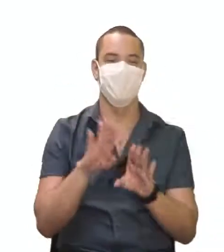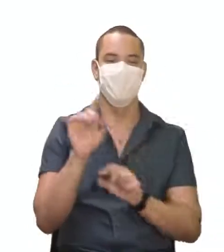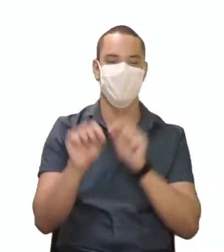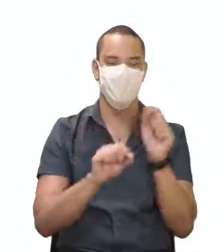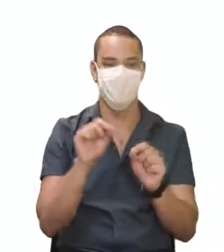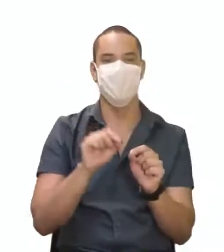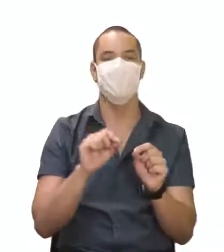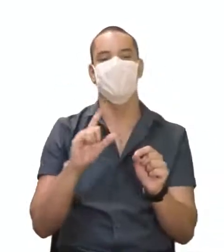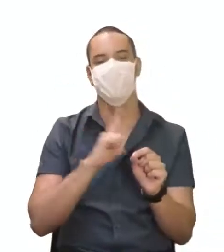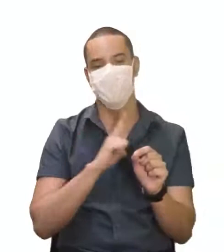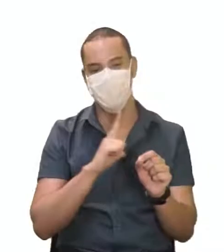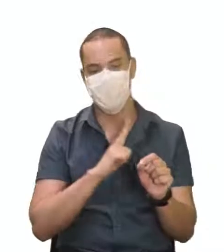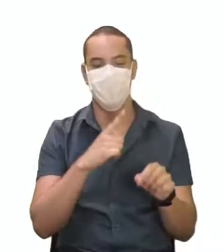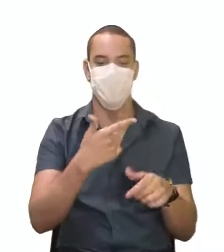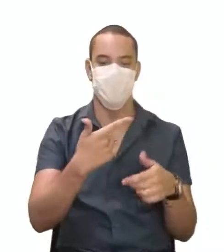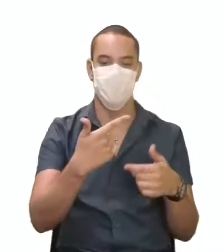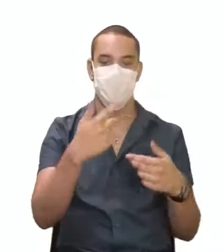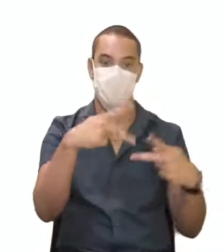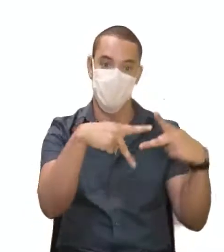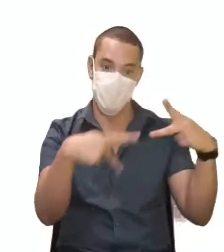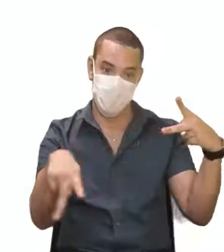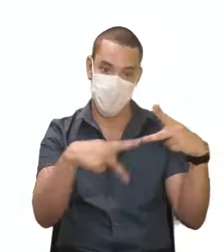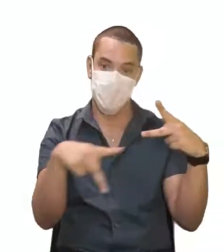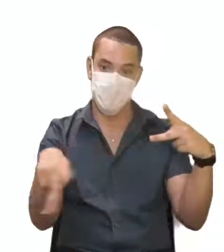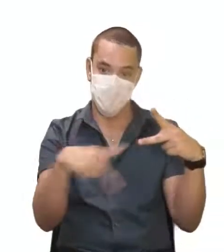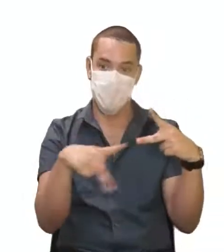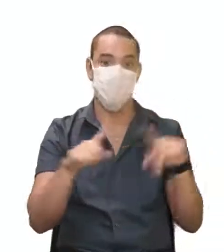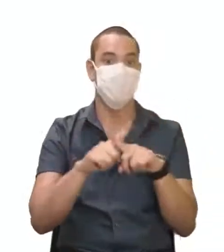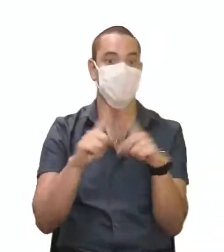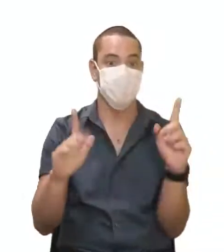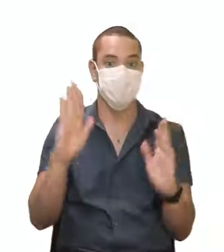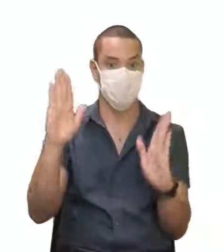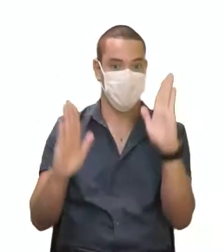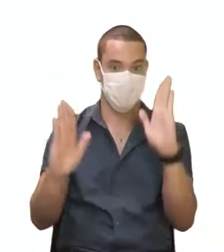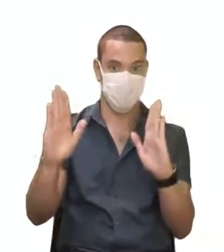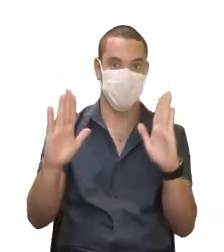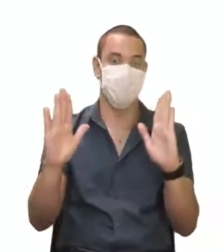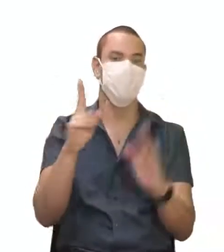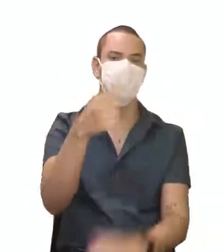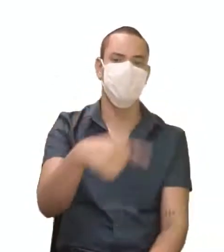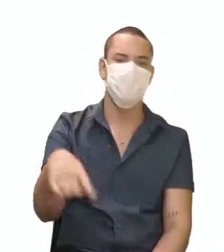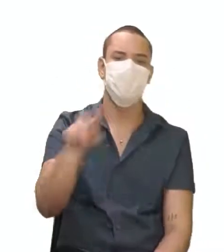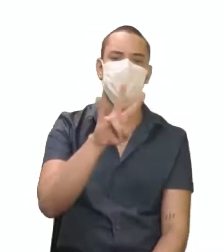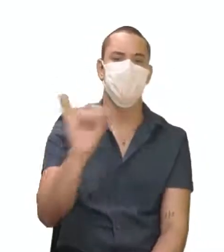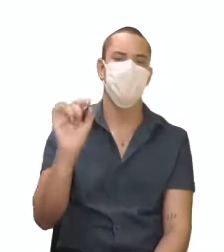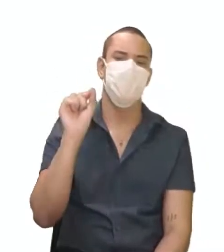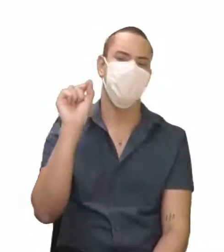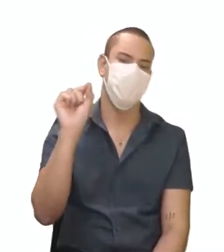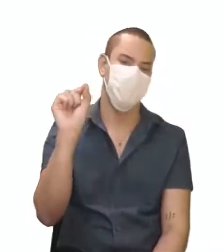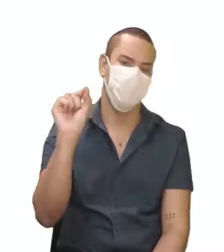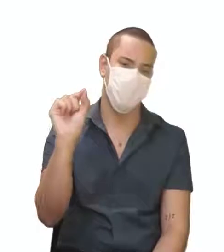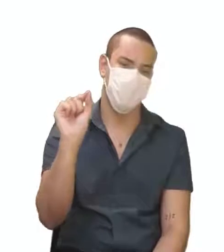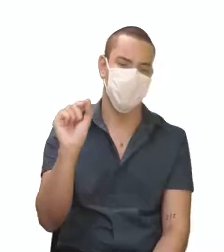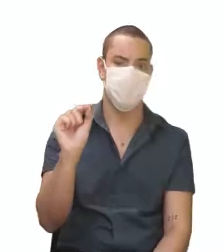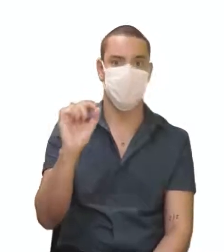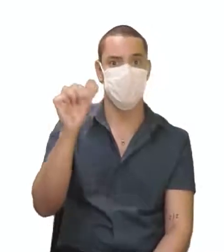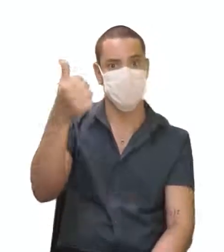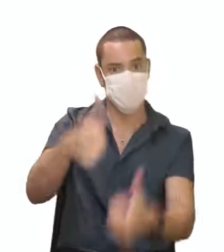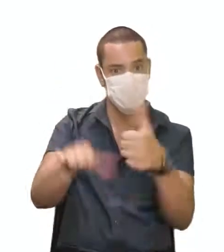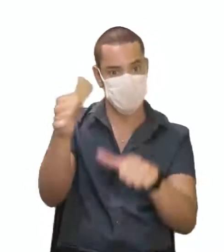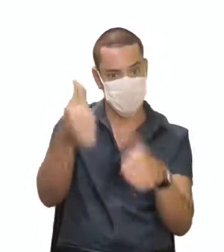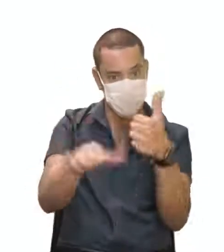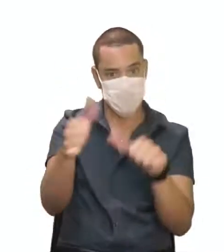síntese de proteínas acontecendo. Só que nessa fase G2, você vai agora verificar se